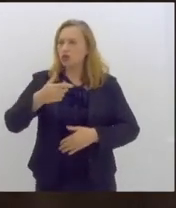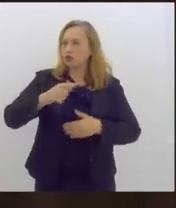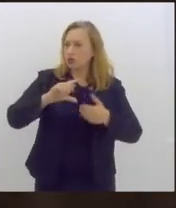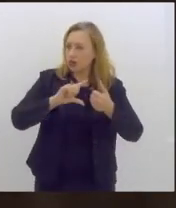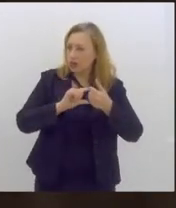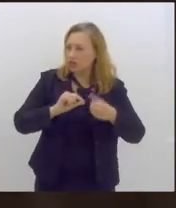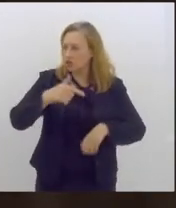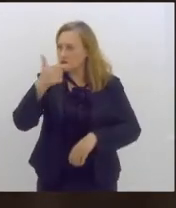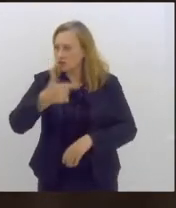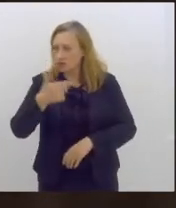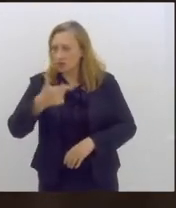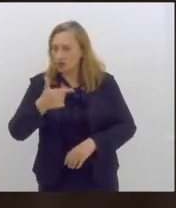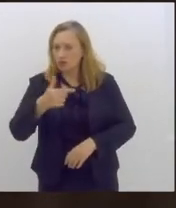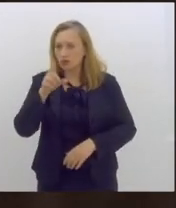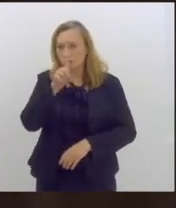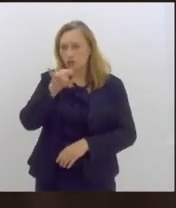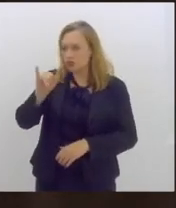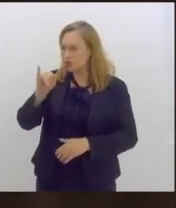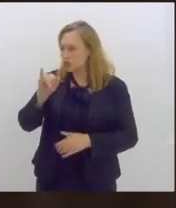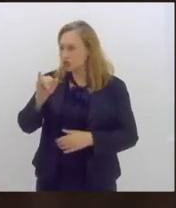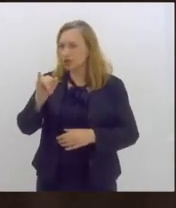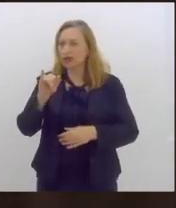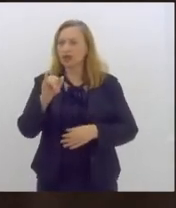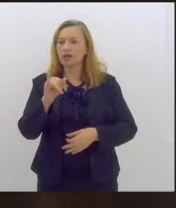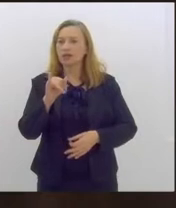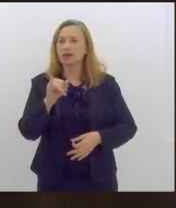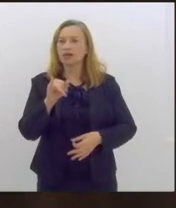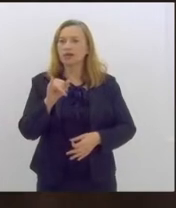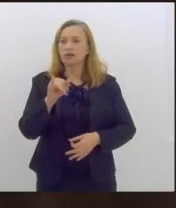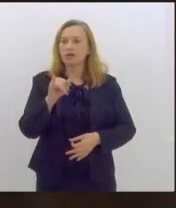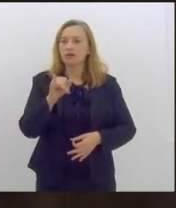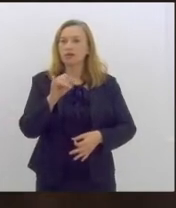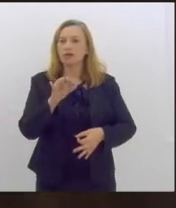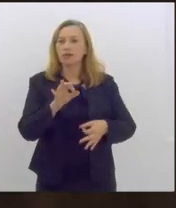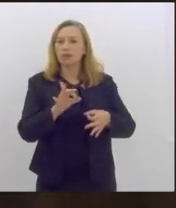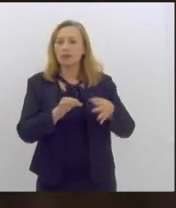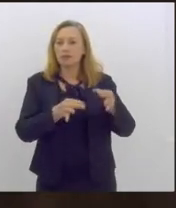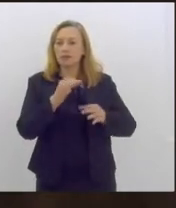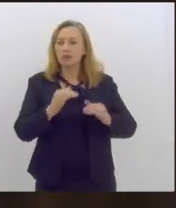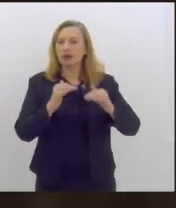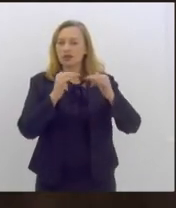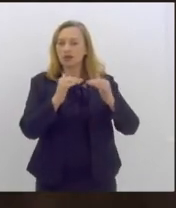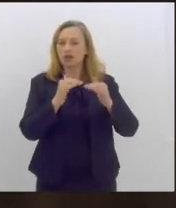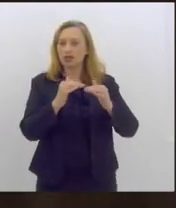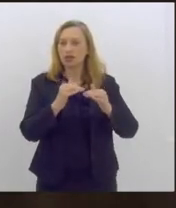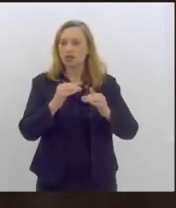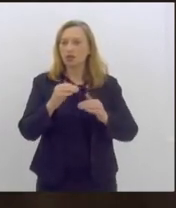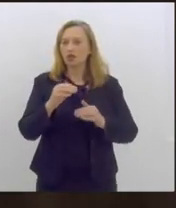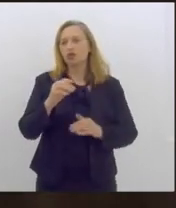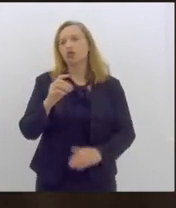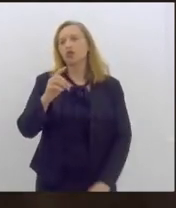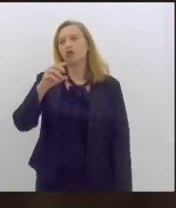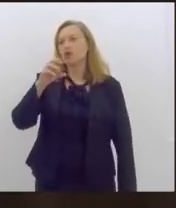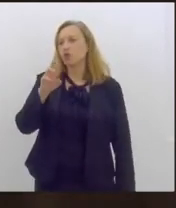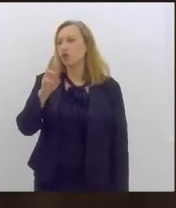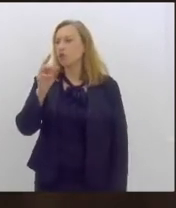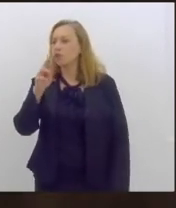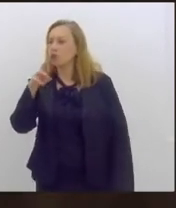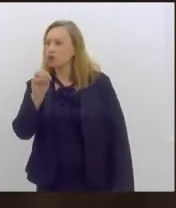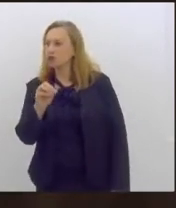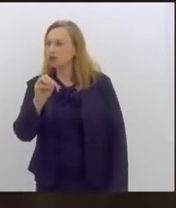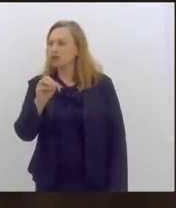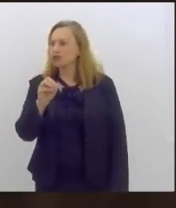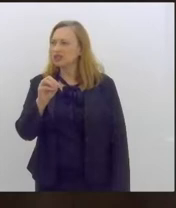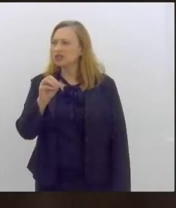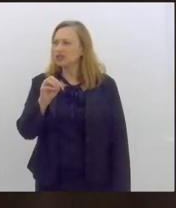o dia das embaixadas e consulados da Nação rubro-negra e saiu um erro de